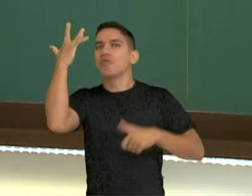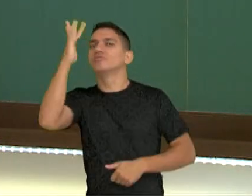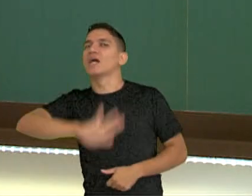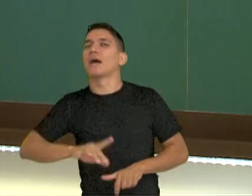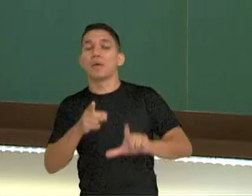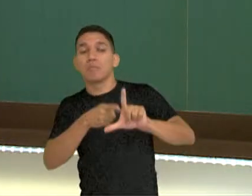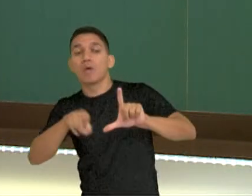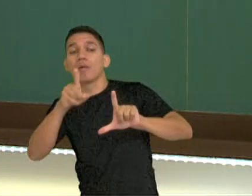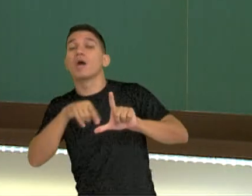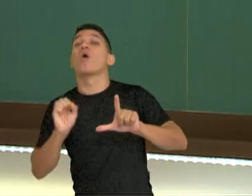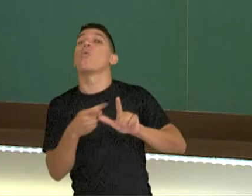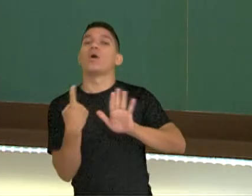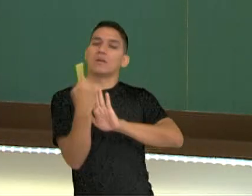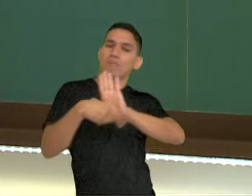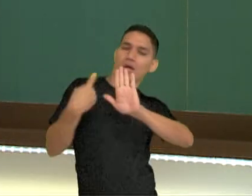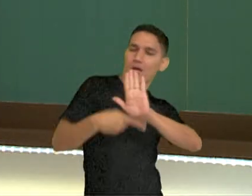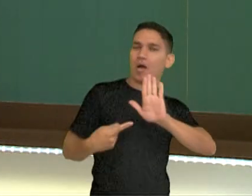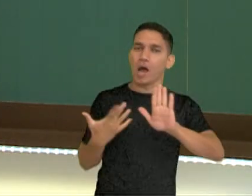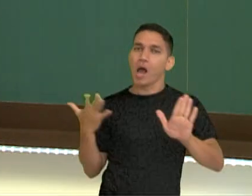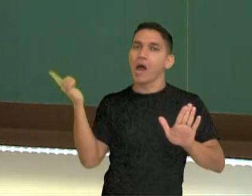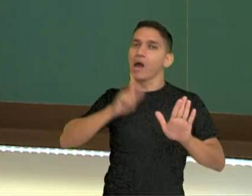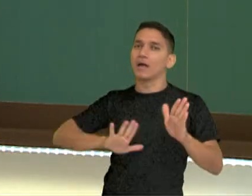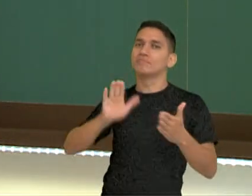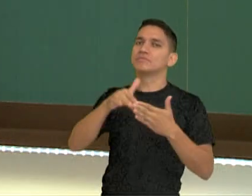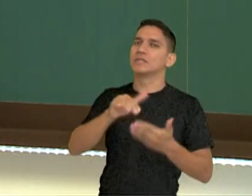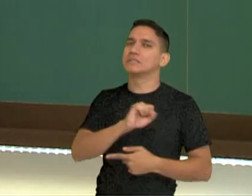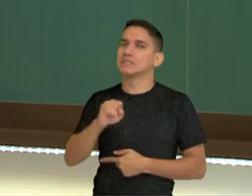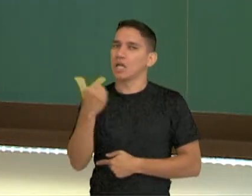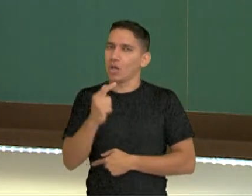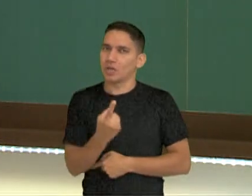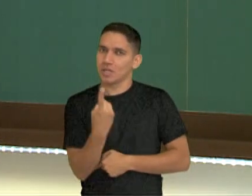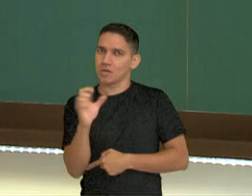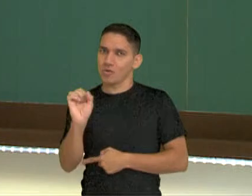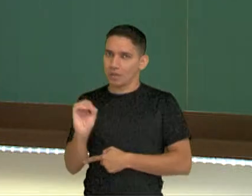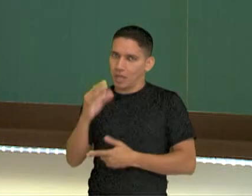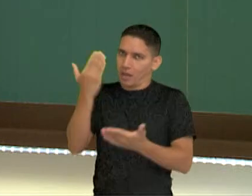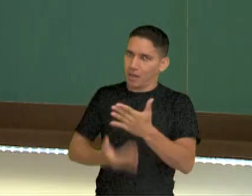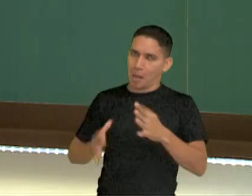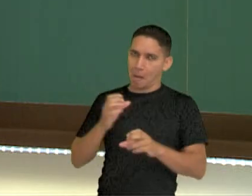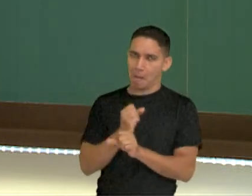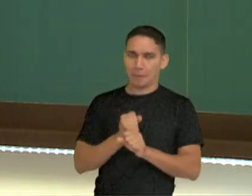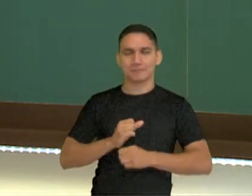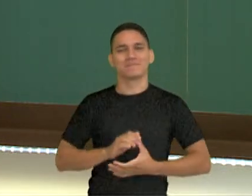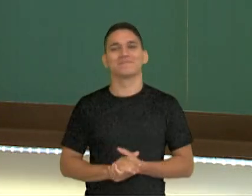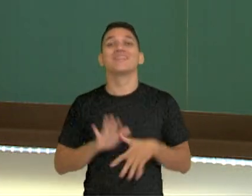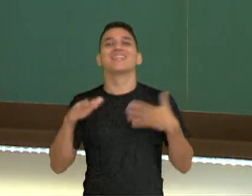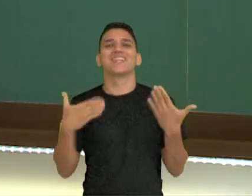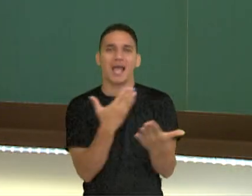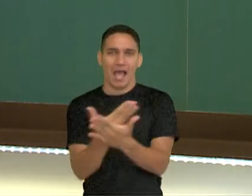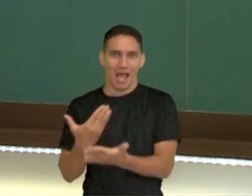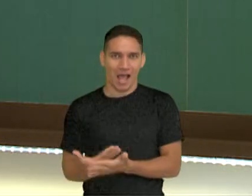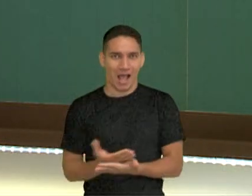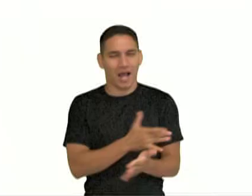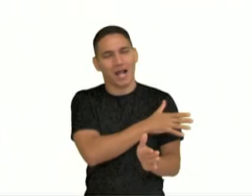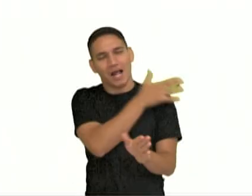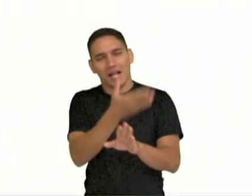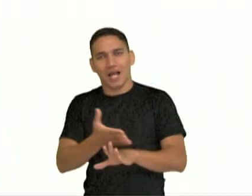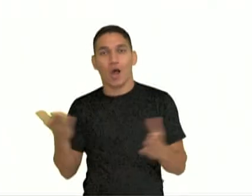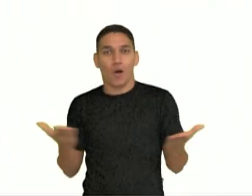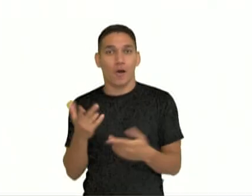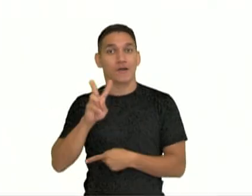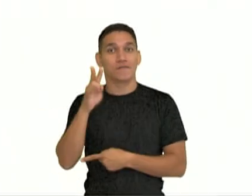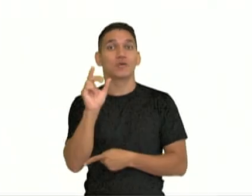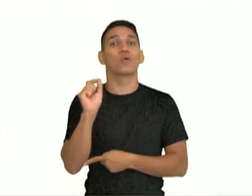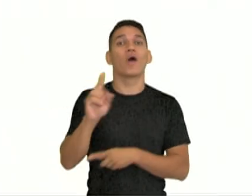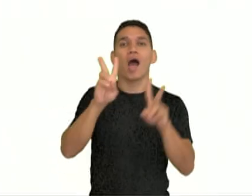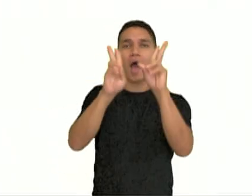você tem que dar, até quanto você tem que chegar, não chegou no 180, perde ponto. Então, na aula de hoje, nós vimos aí, falamos um